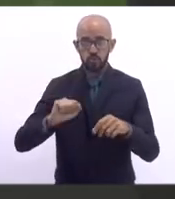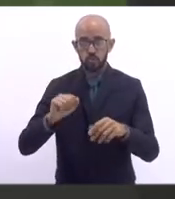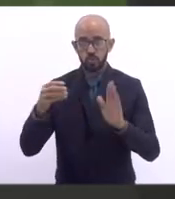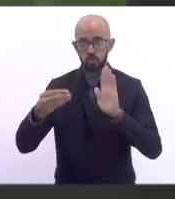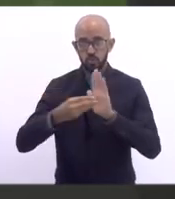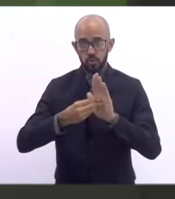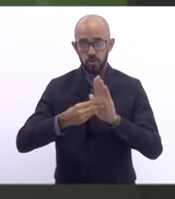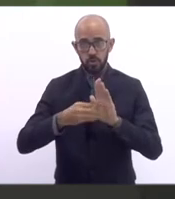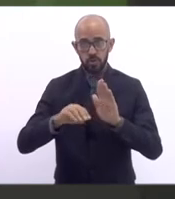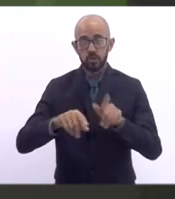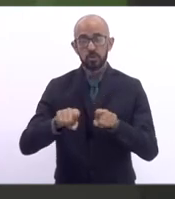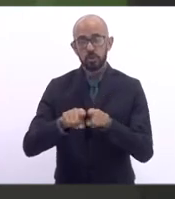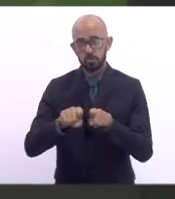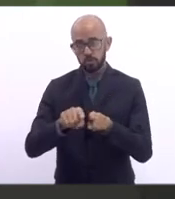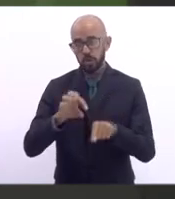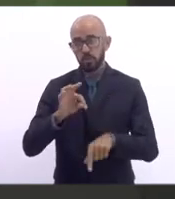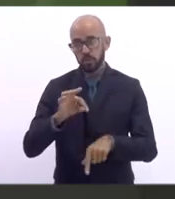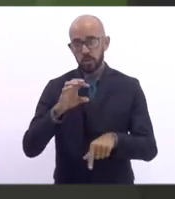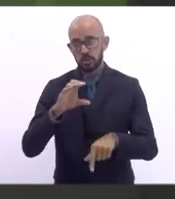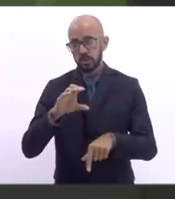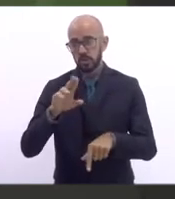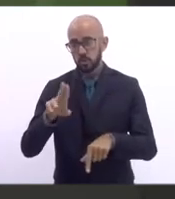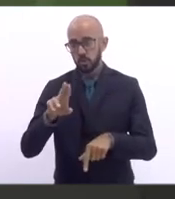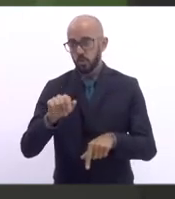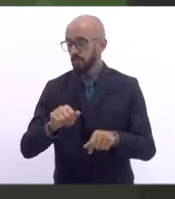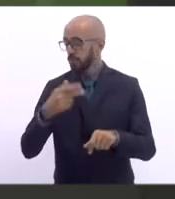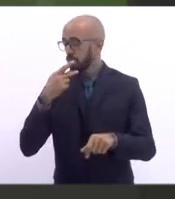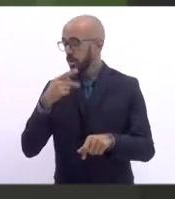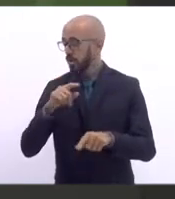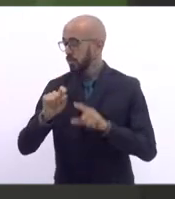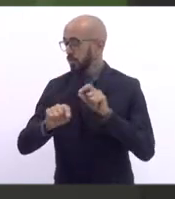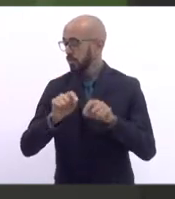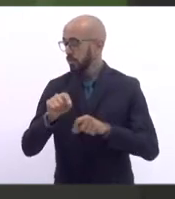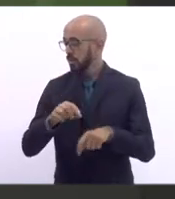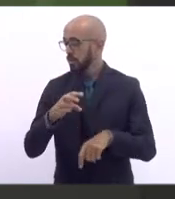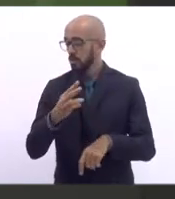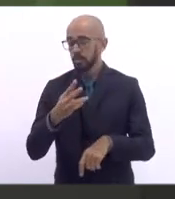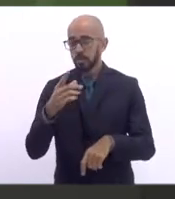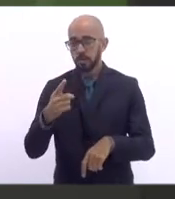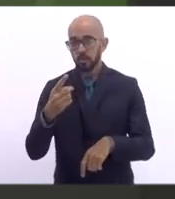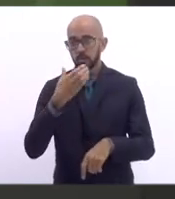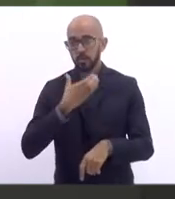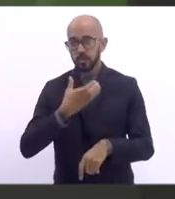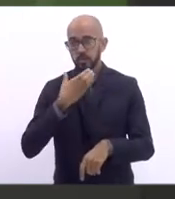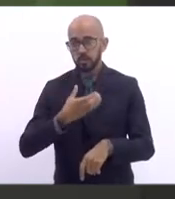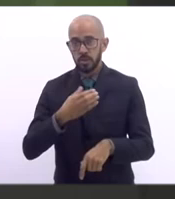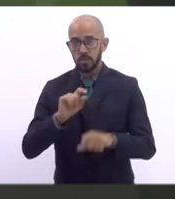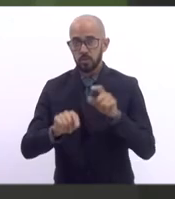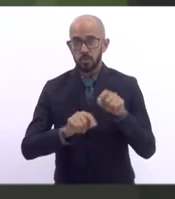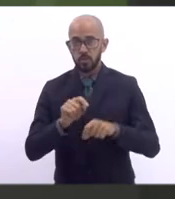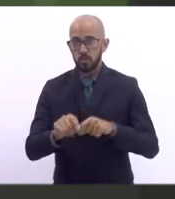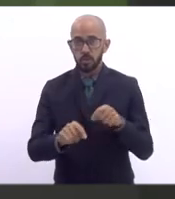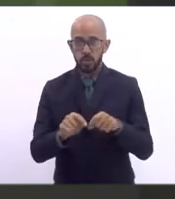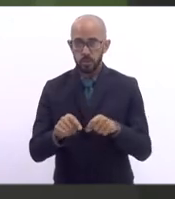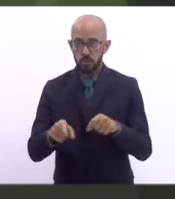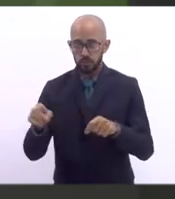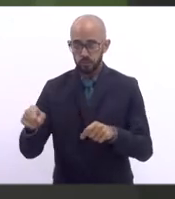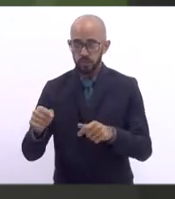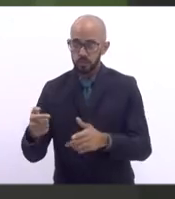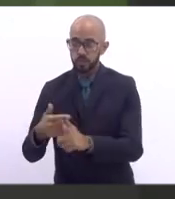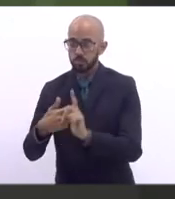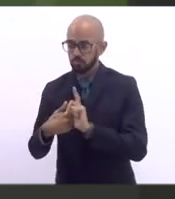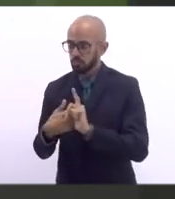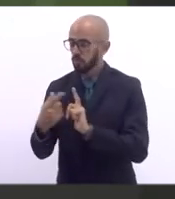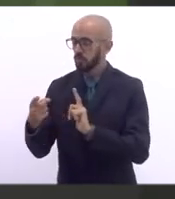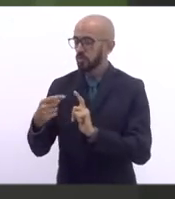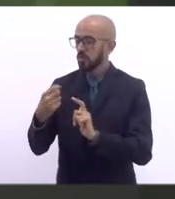incluindo o Tesouro Nacional e dizendo 31/12 quanto que vocês são credores quanto